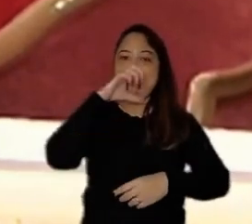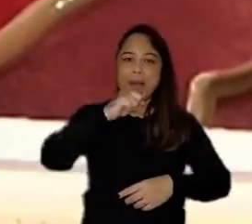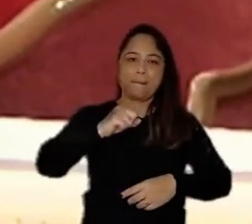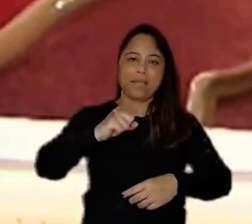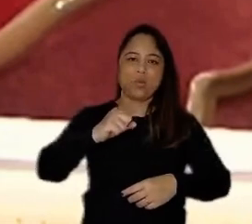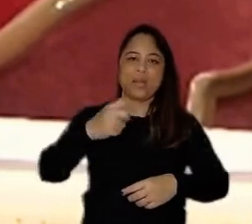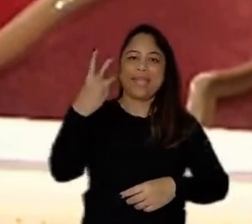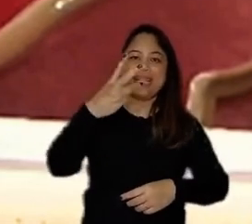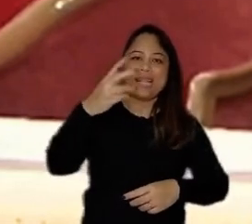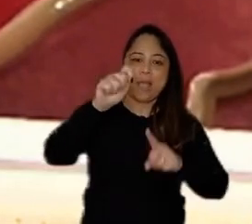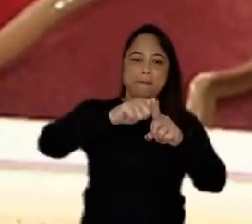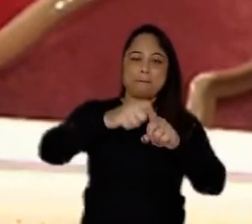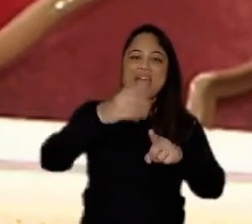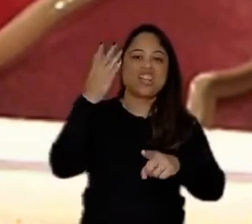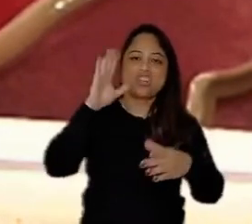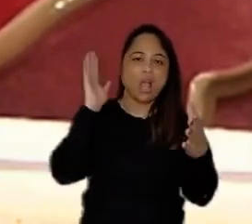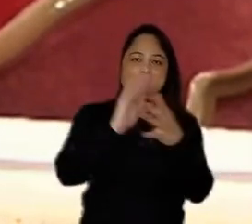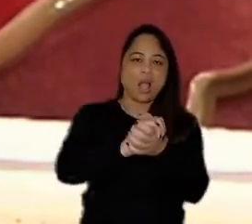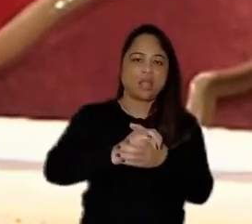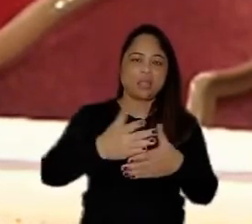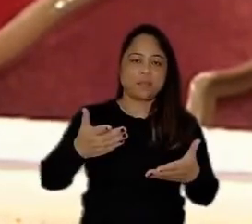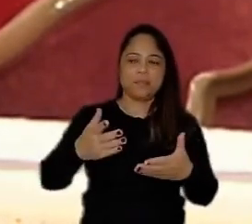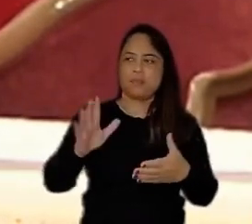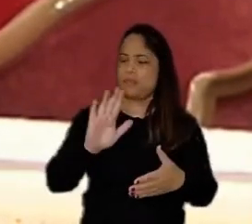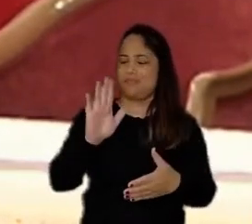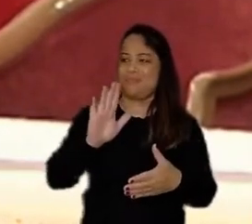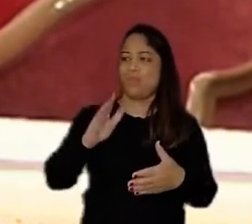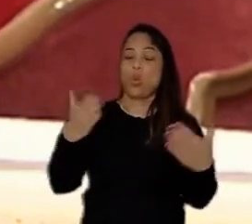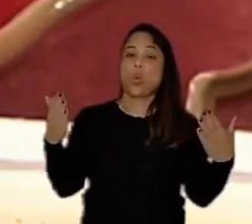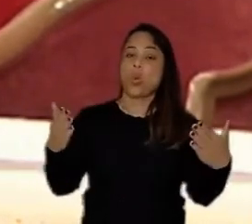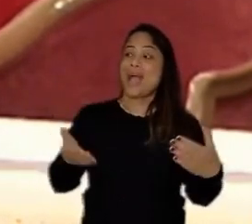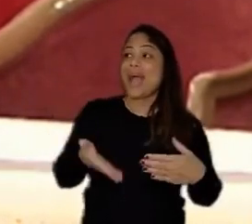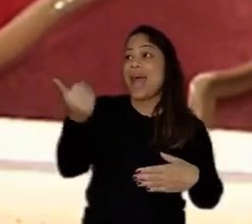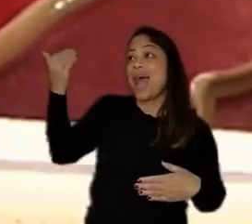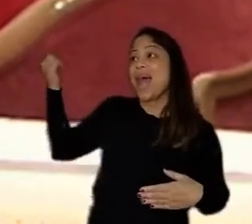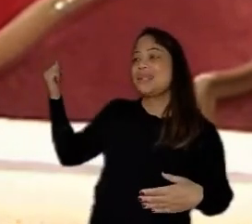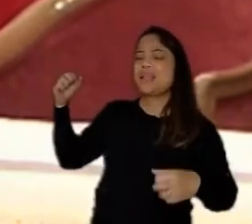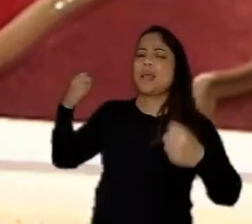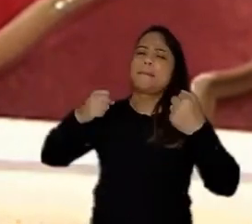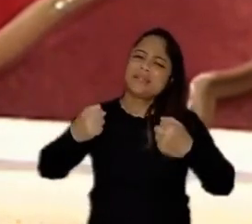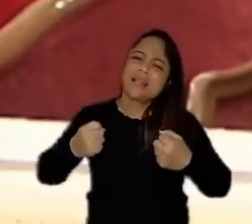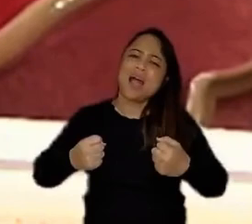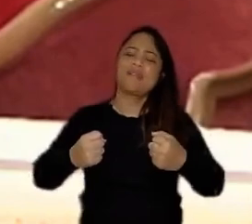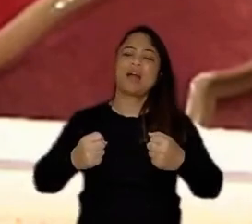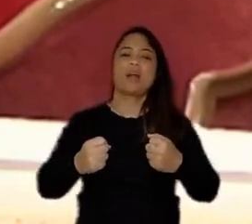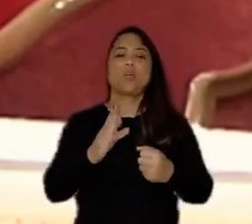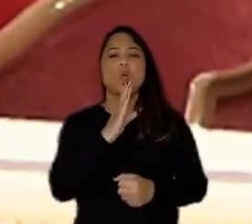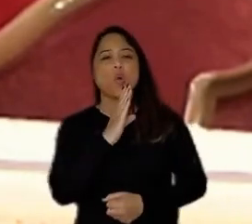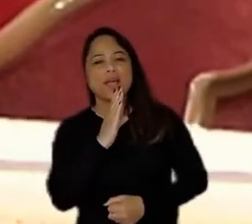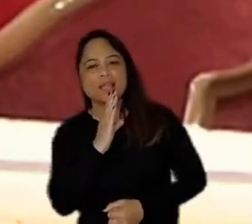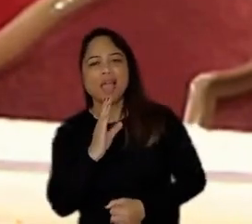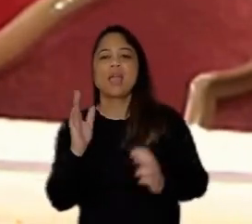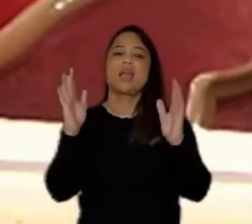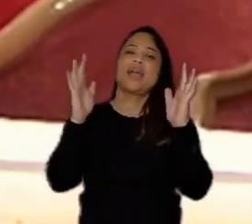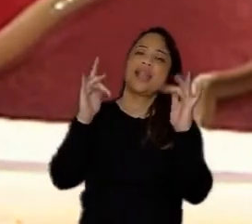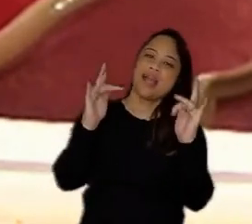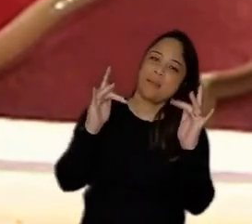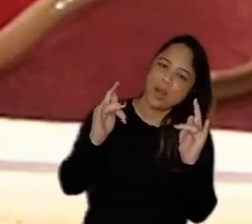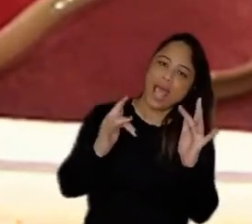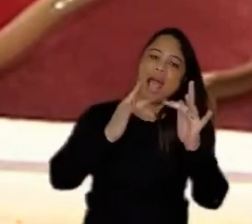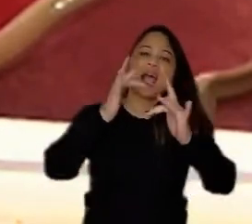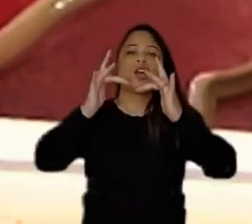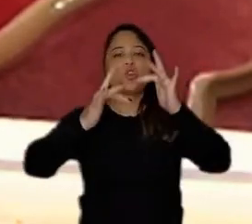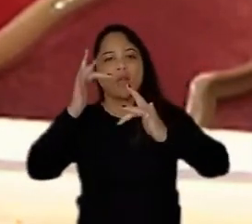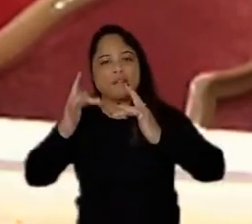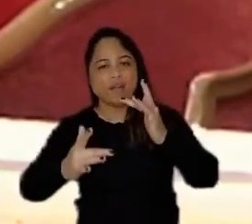começar a construir, para ficar noivo, para casar. Não era assim na nossa época? A gente ia conseguir casar 5, 6 anos depois, tinha esforço. Mas é os casamentos que estão de